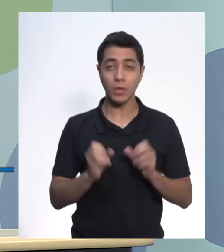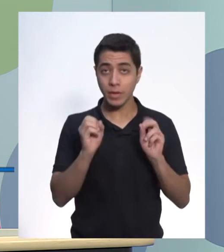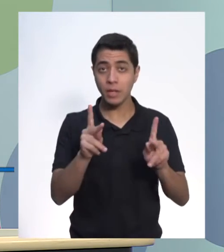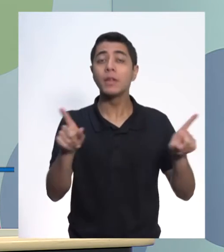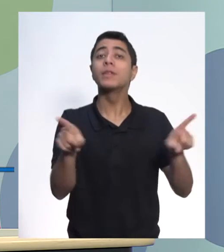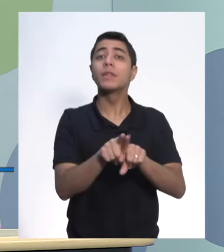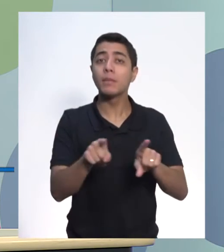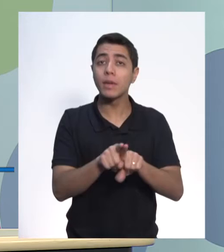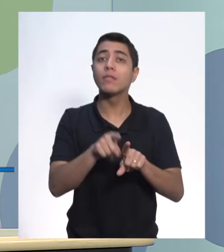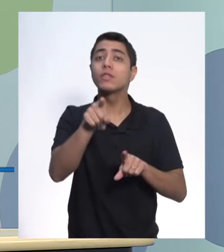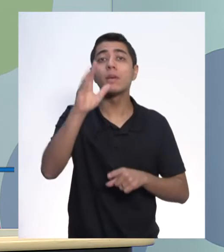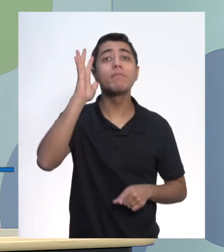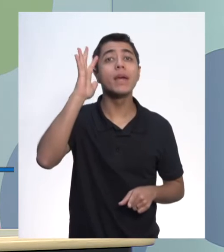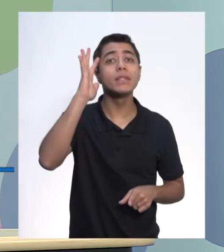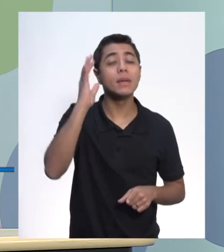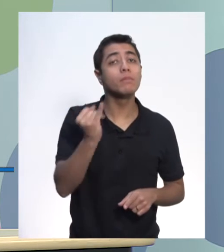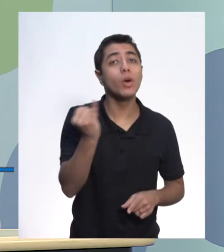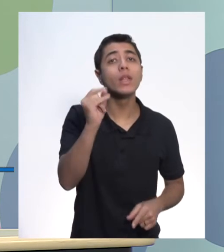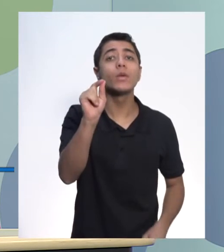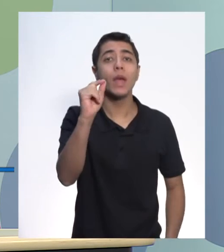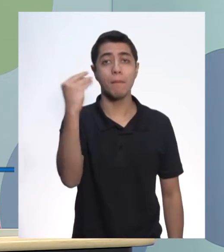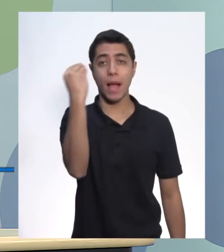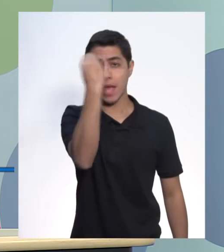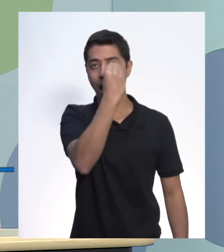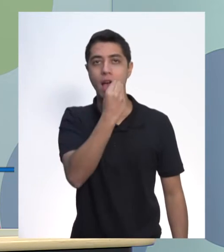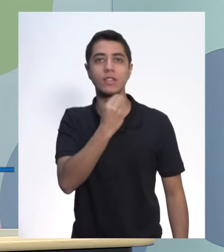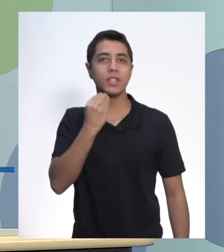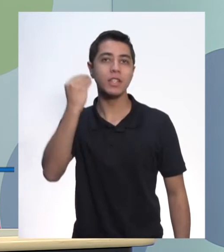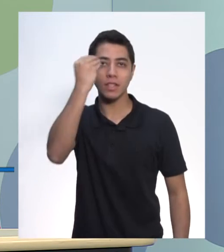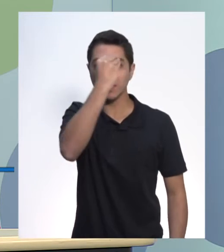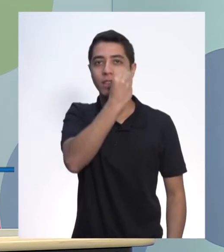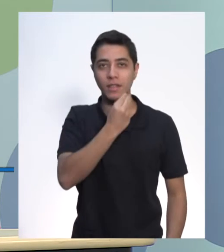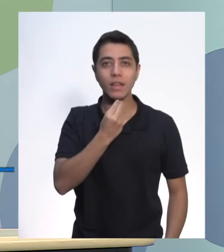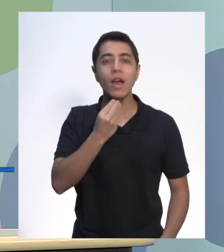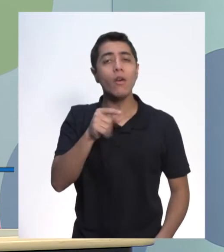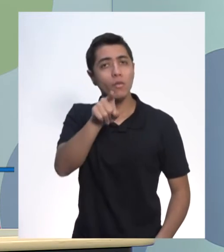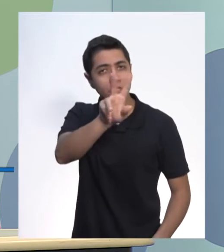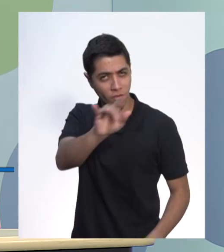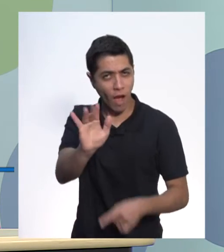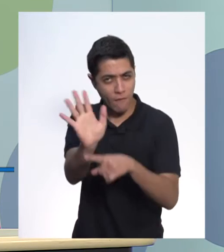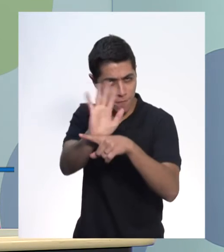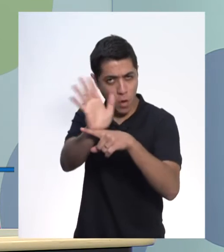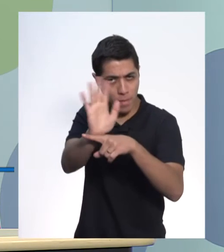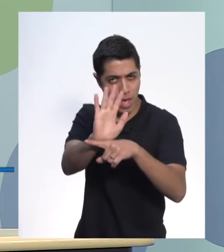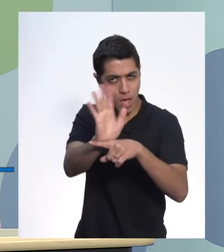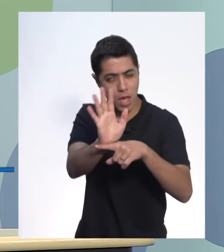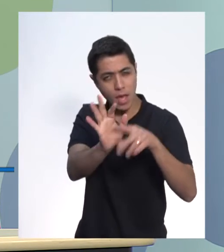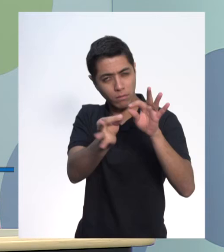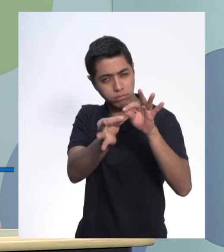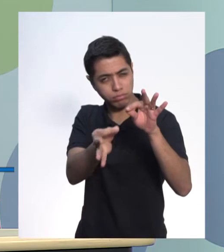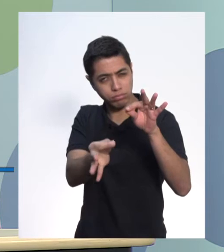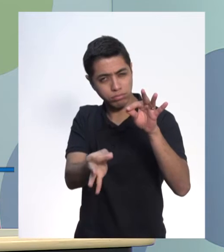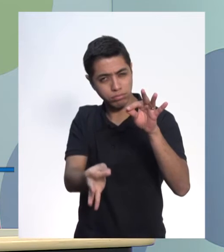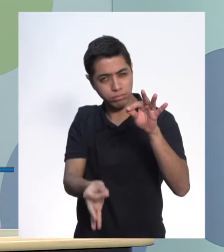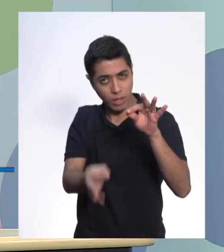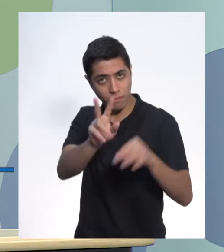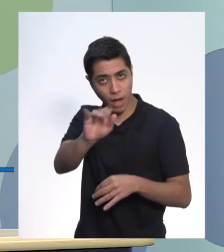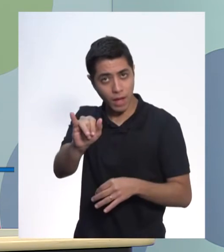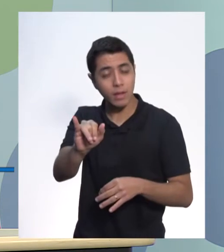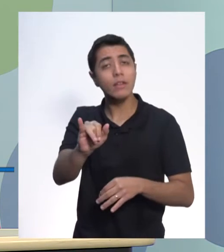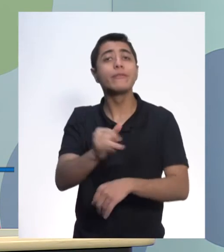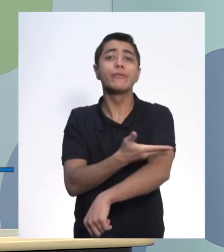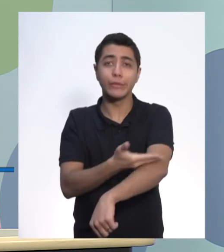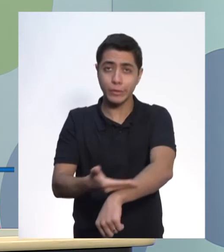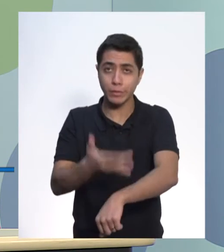maquiagem, e principalmente uma dica que vai para quem vai fazer filmes que são um pouco mais longos, é que normalmente as pessoas são fotografadas